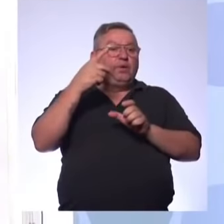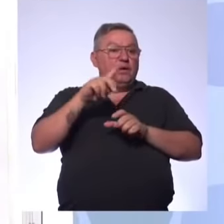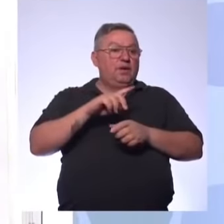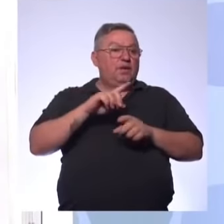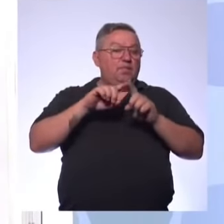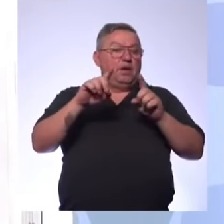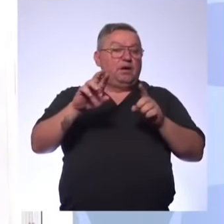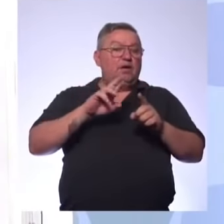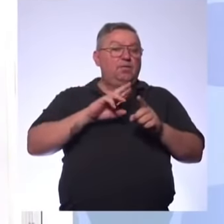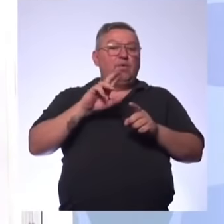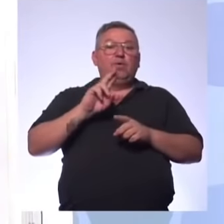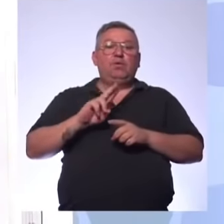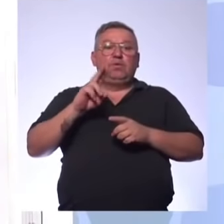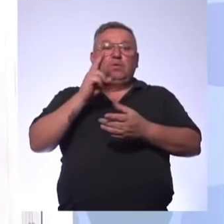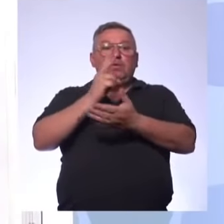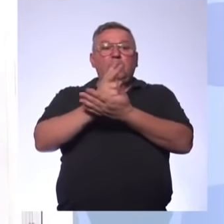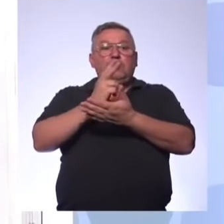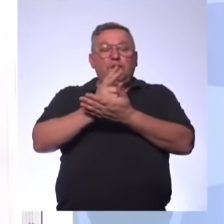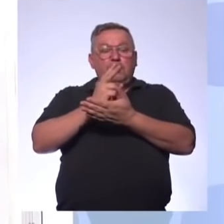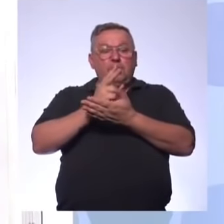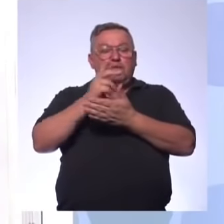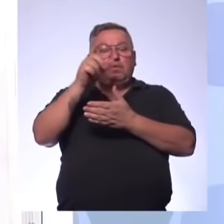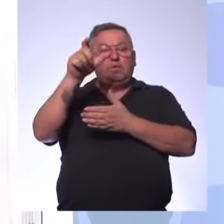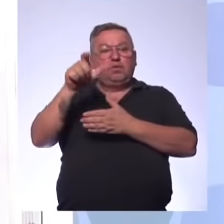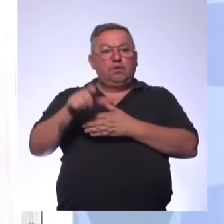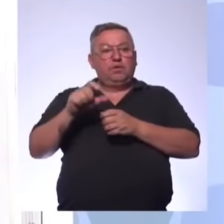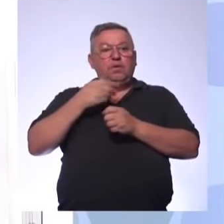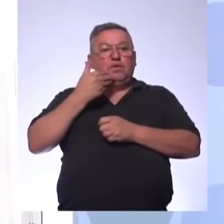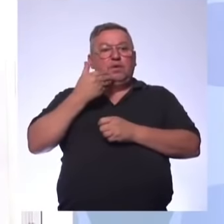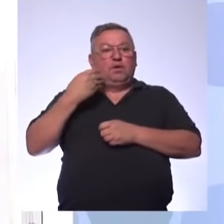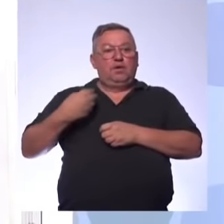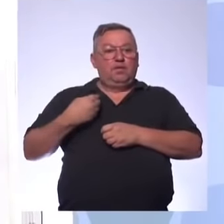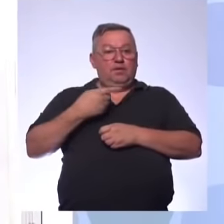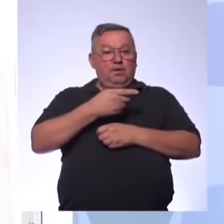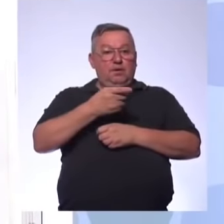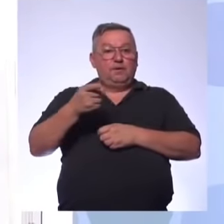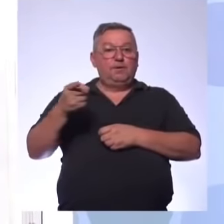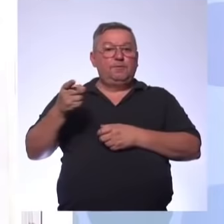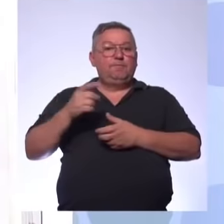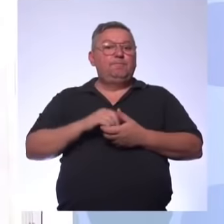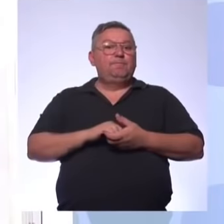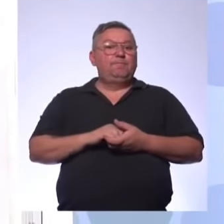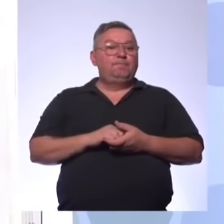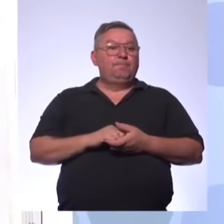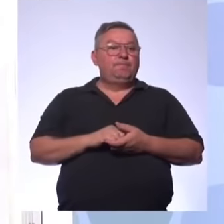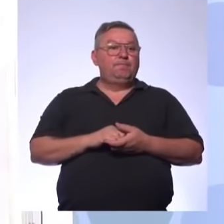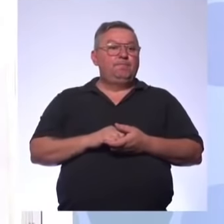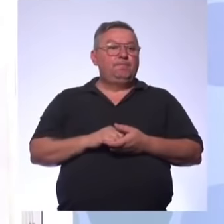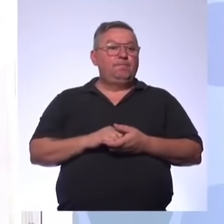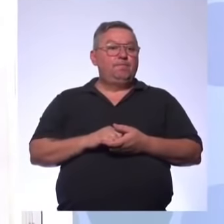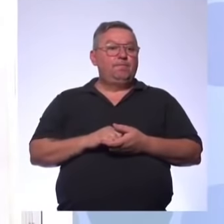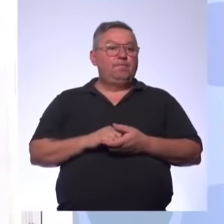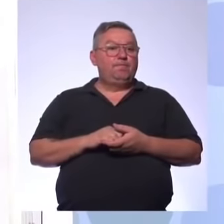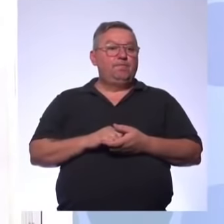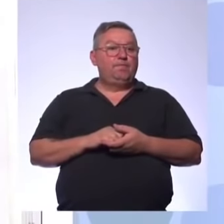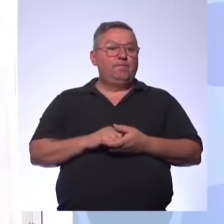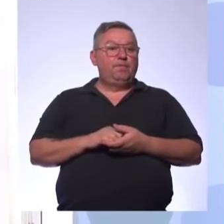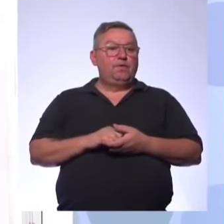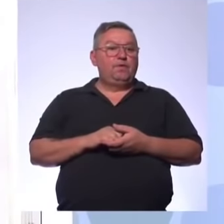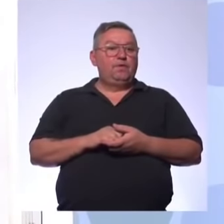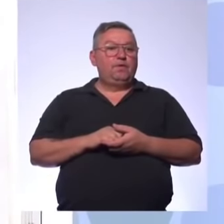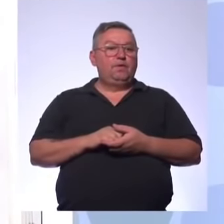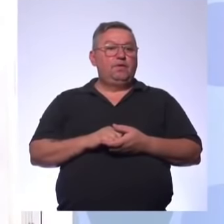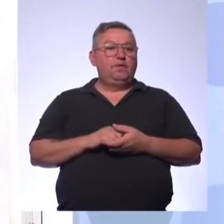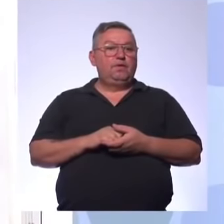mas lá na resposta eu usei o mesmo sujeito para facilitar a vida de vocês então eu vou copiar o sujeito da pergunta